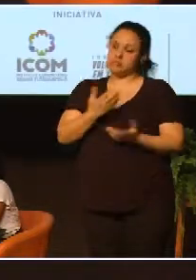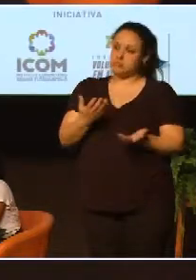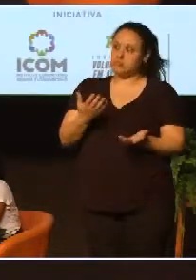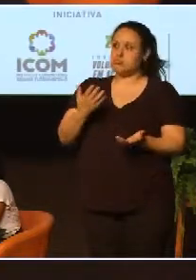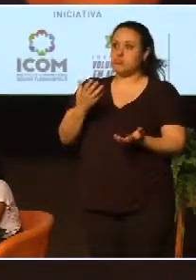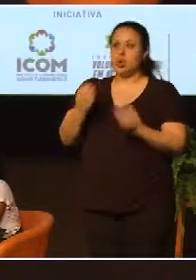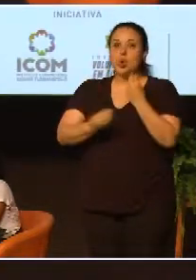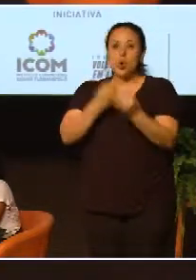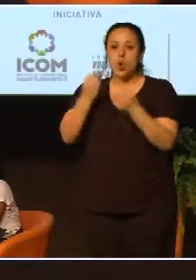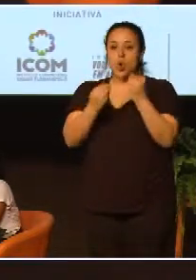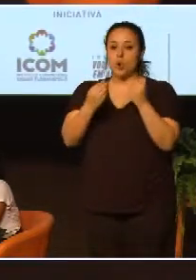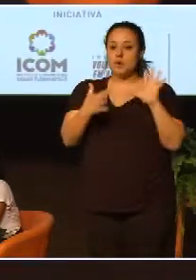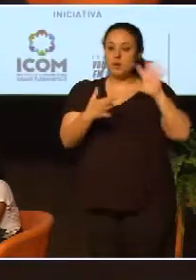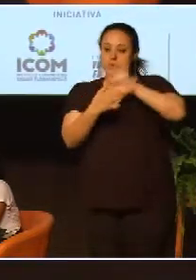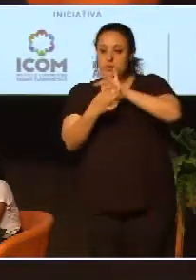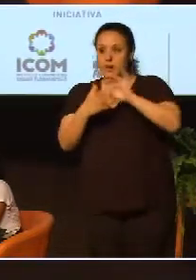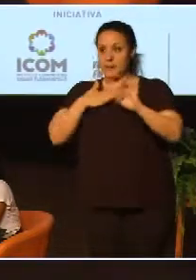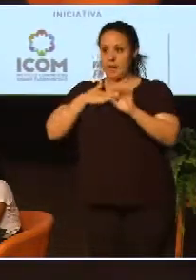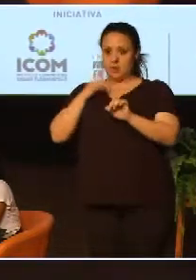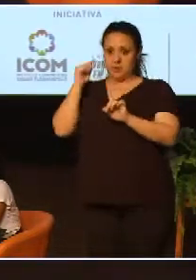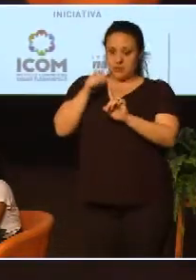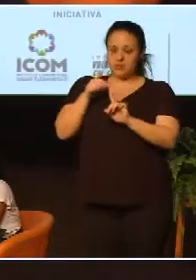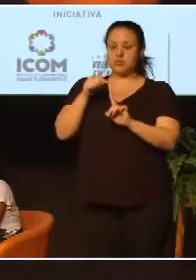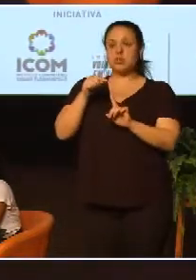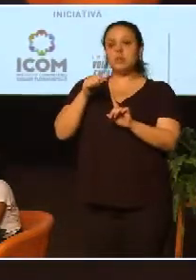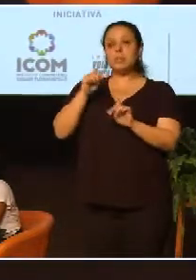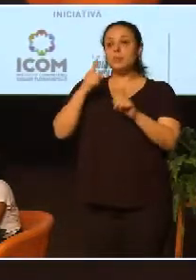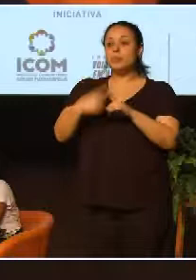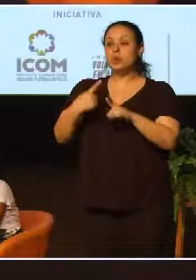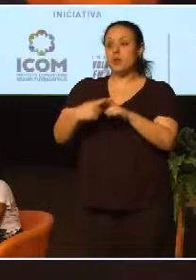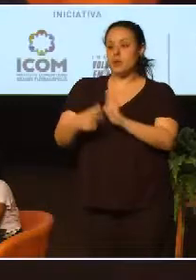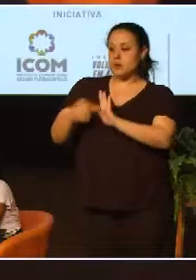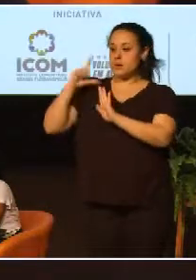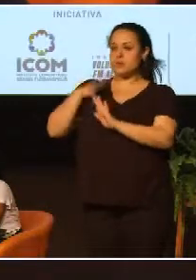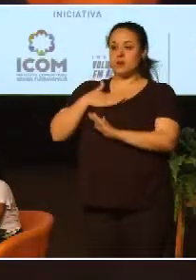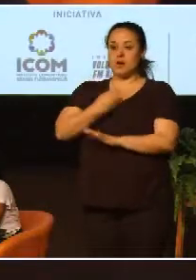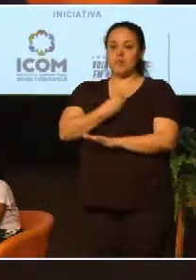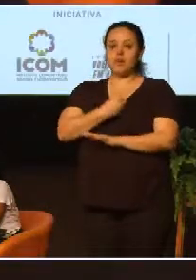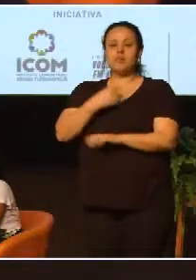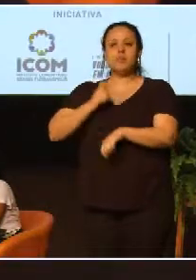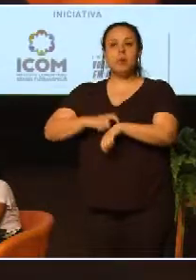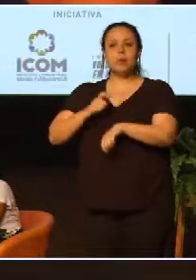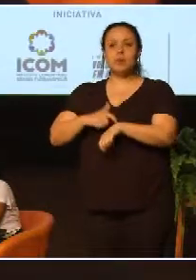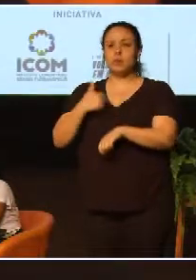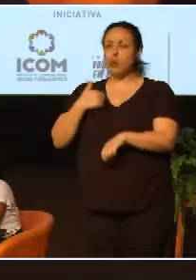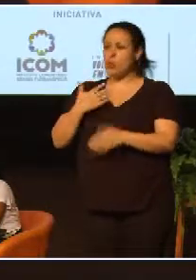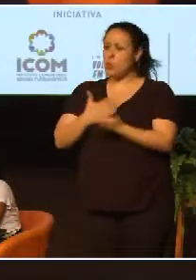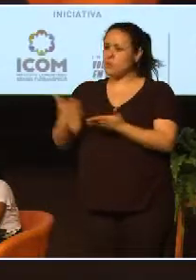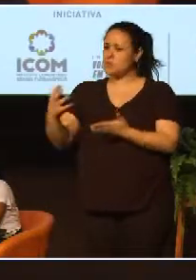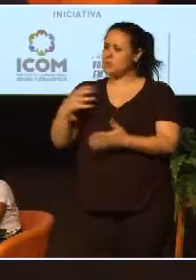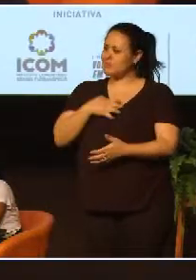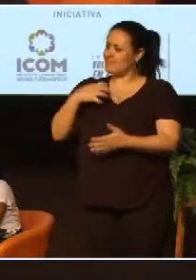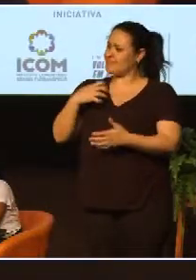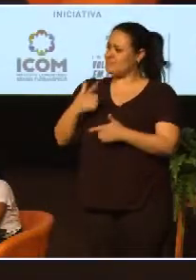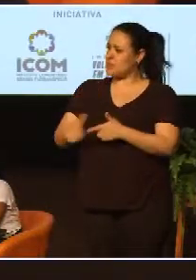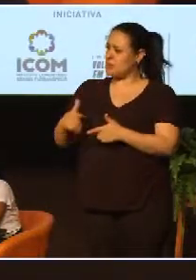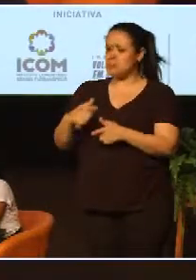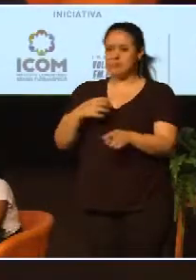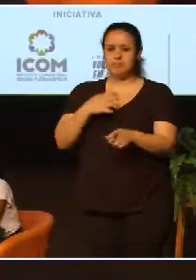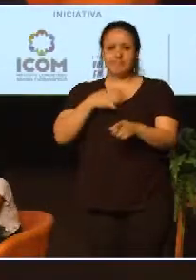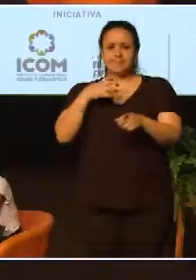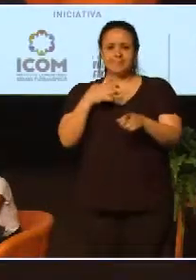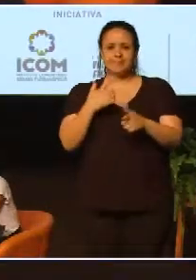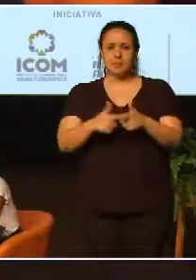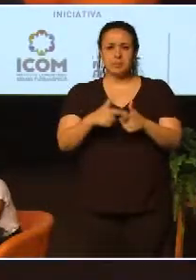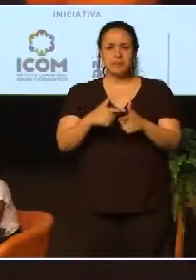que em algum momento na minha vida eu comecei a vivenciar os problemas globais, né? Por exemplo, para mim,